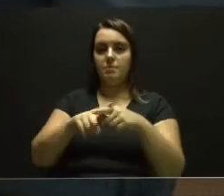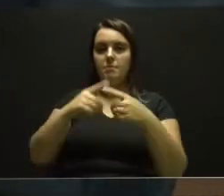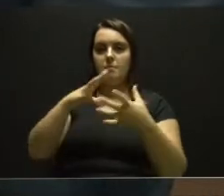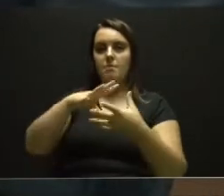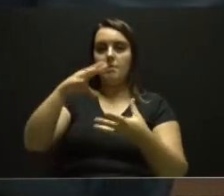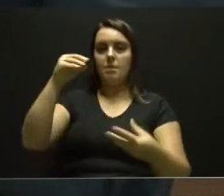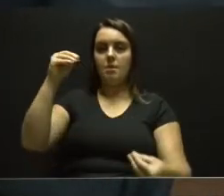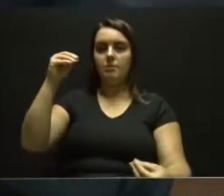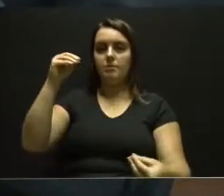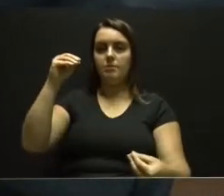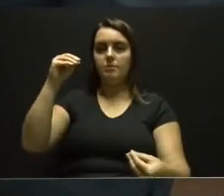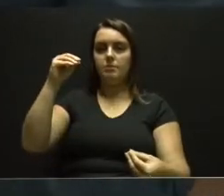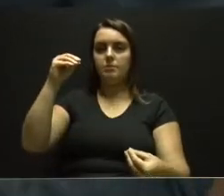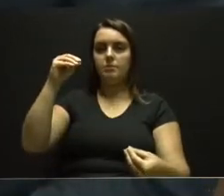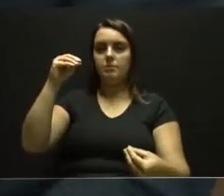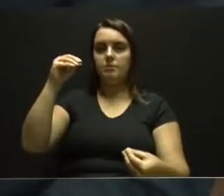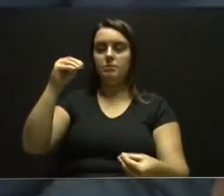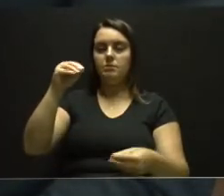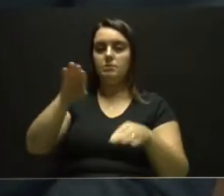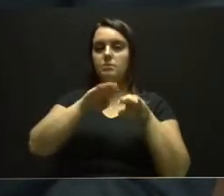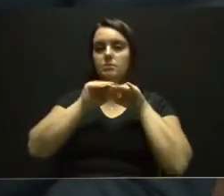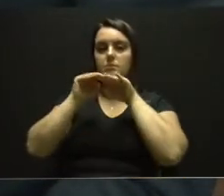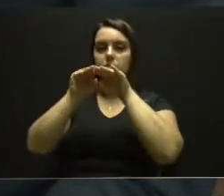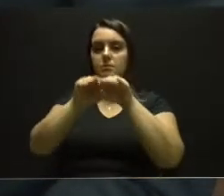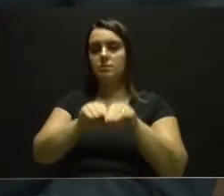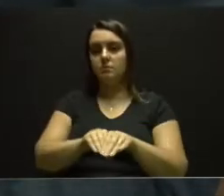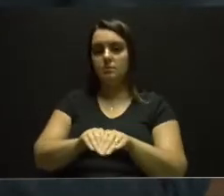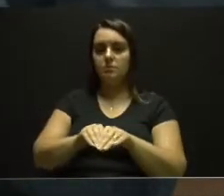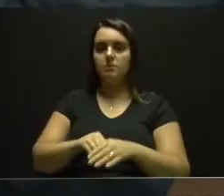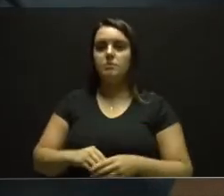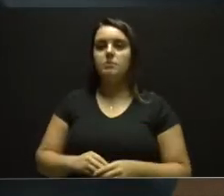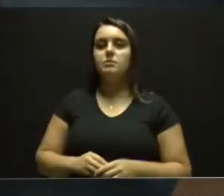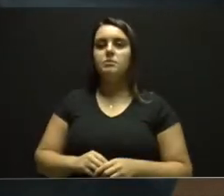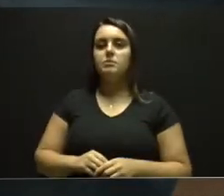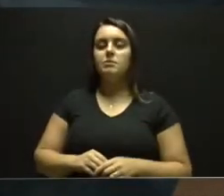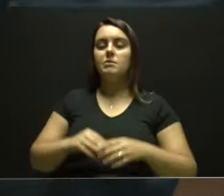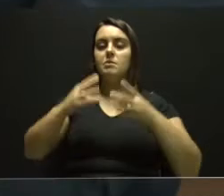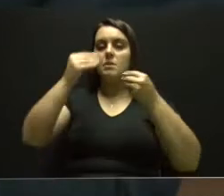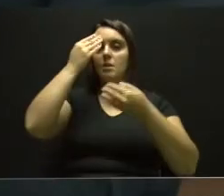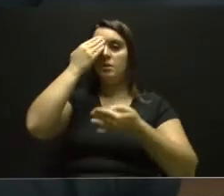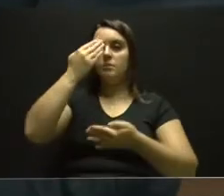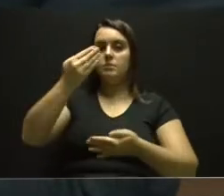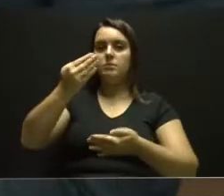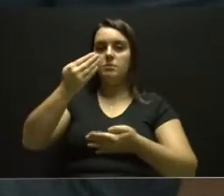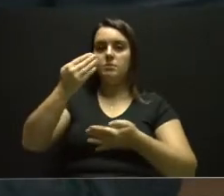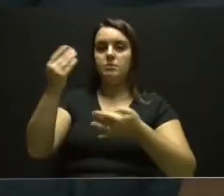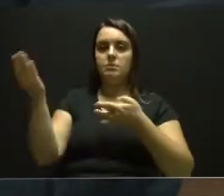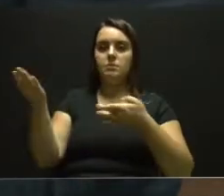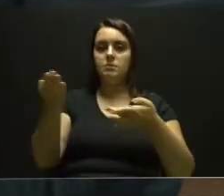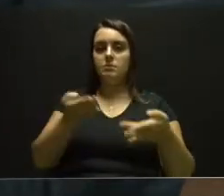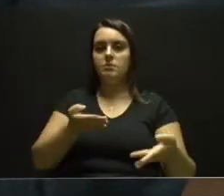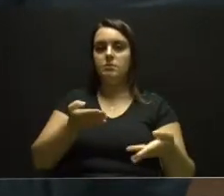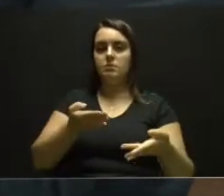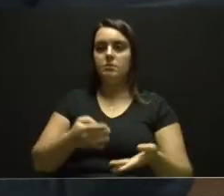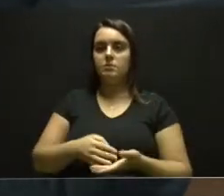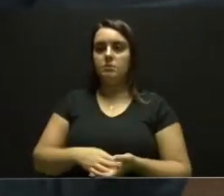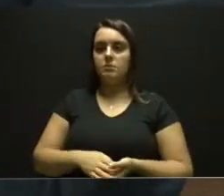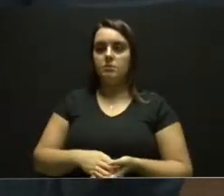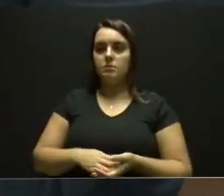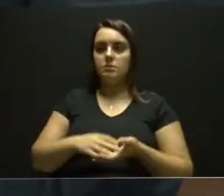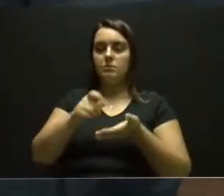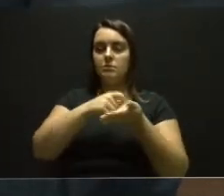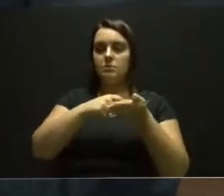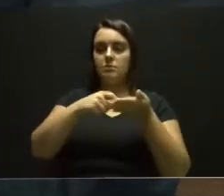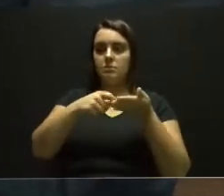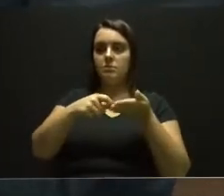alva alma que temos todos da mesma semelhança então muito obrigado pela oportunidade de ter quebrado esse protocolo para deixar registrado aqui